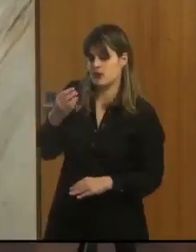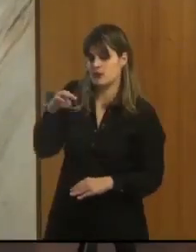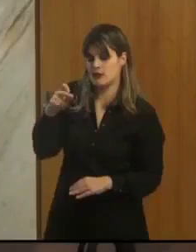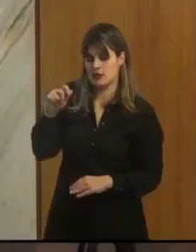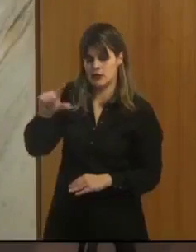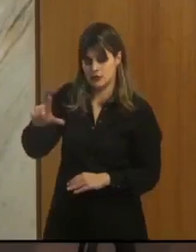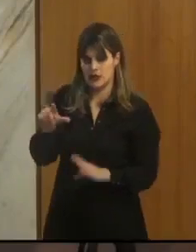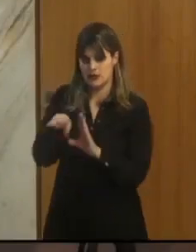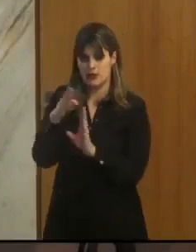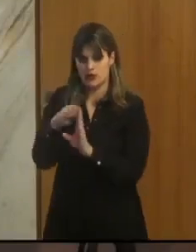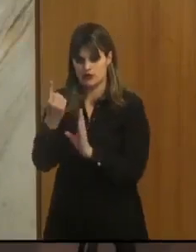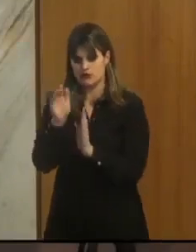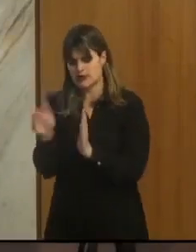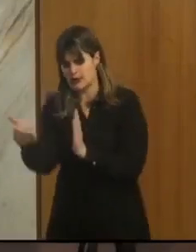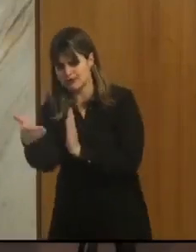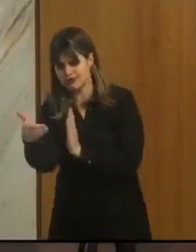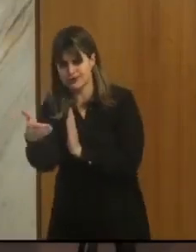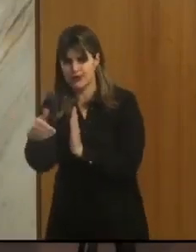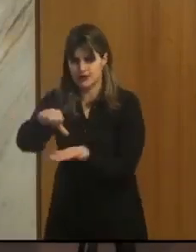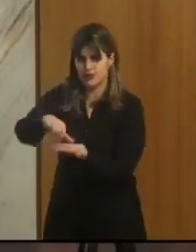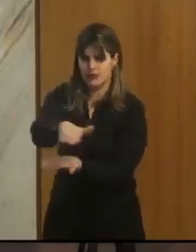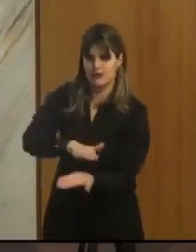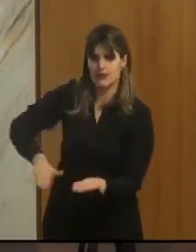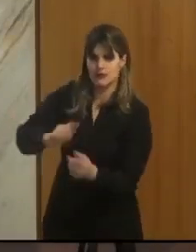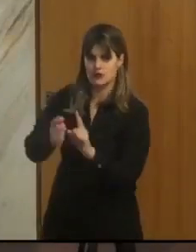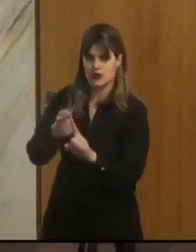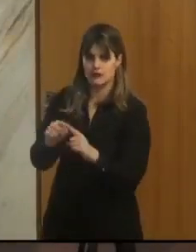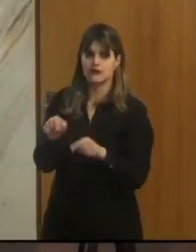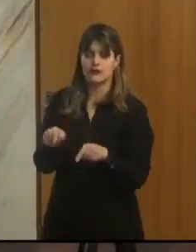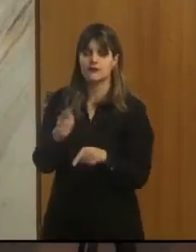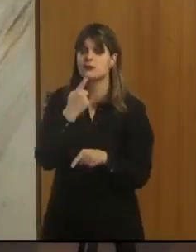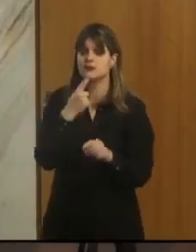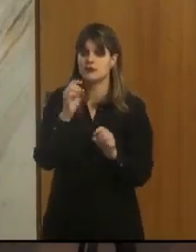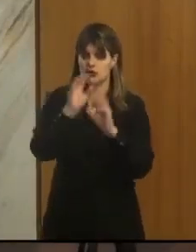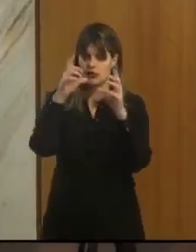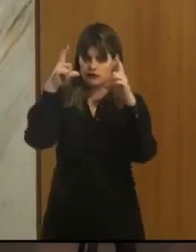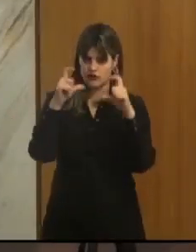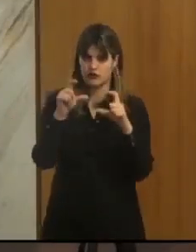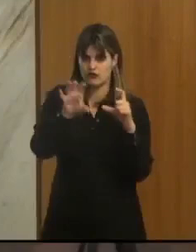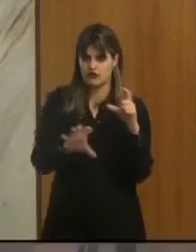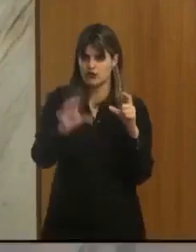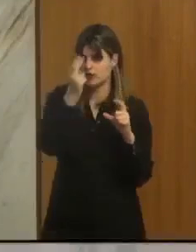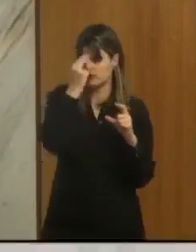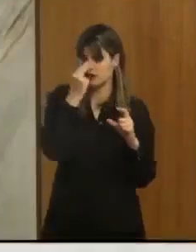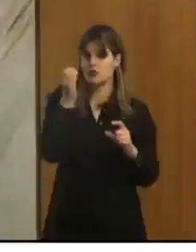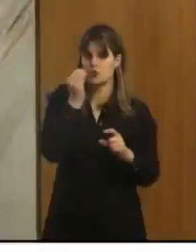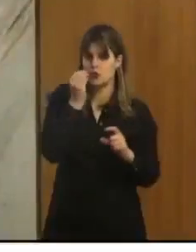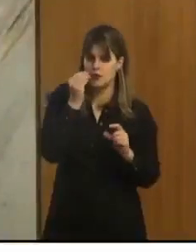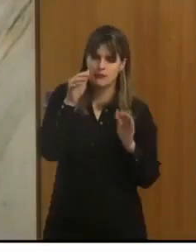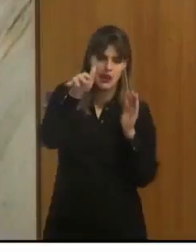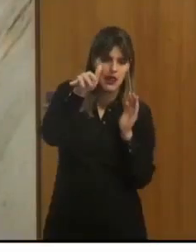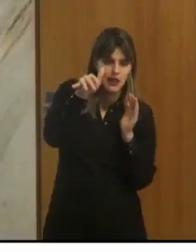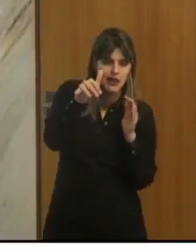porta virada aqui para dentro, virada para dentro do pátio de armas. Nós percebemos por esta fotografia como seria o castelo. Ali aquela nervura onde